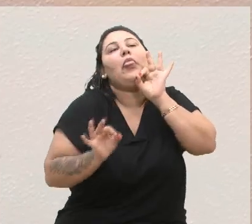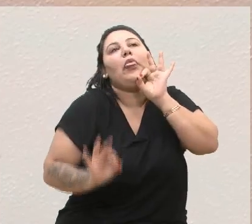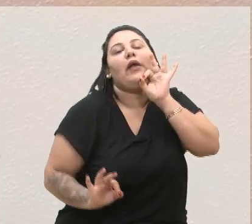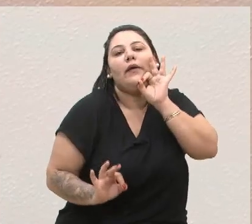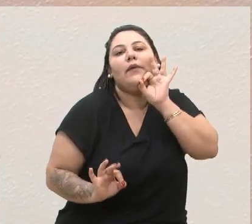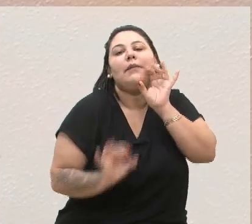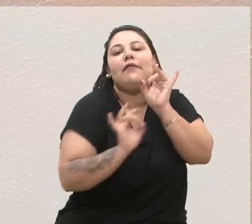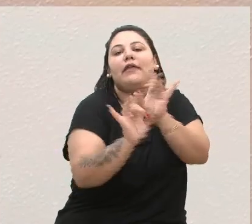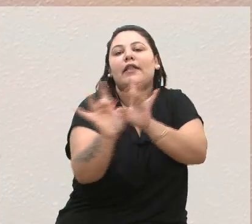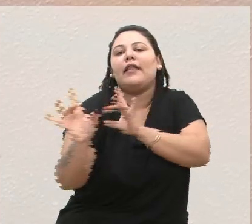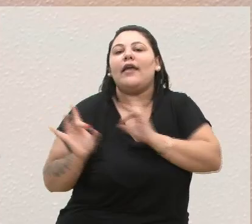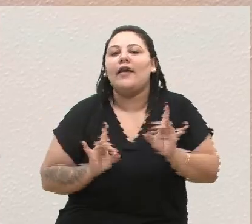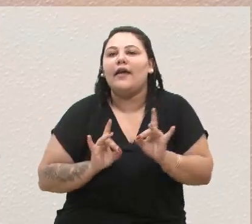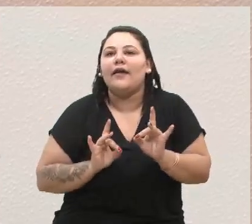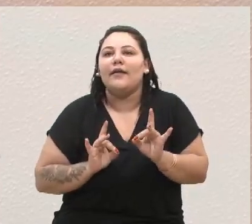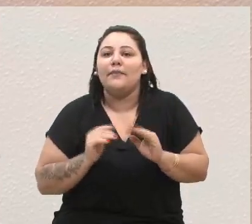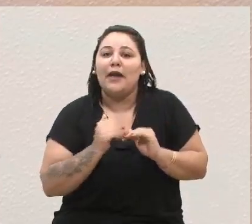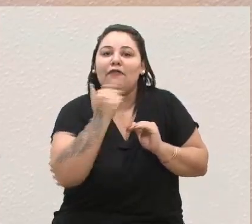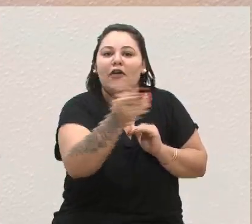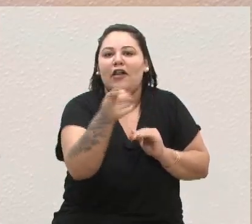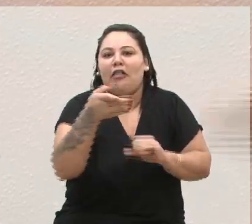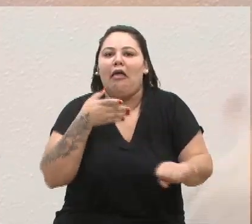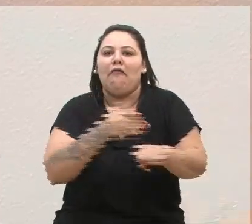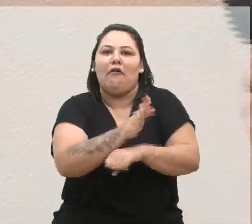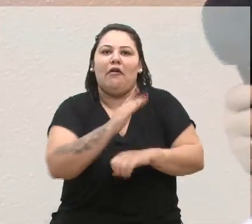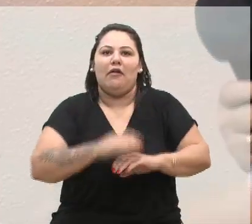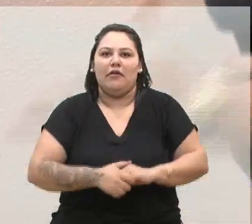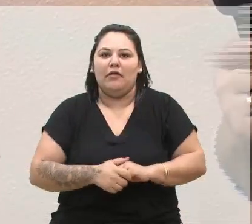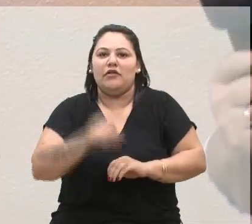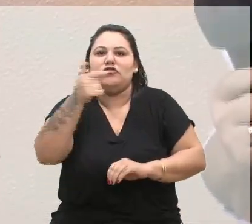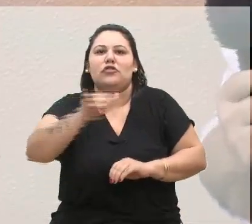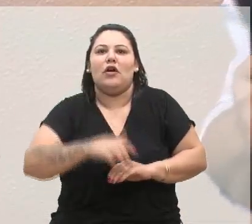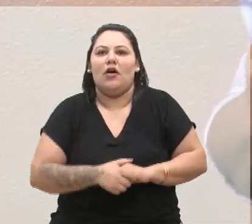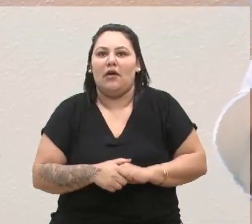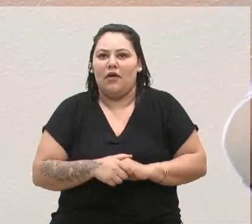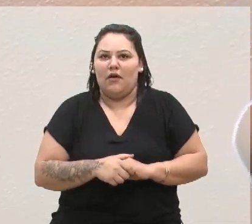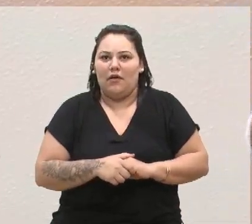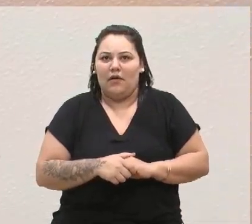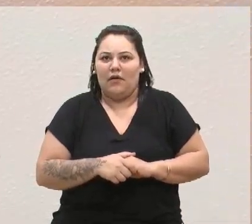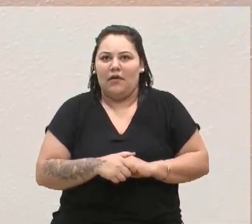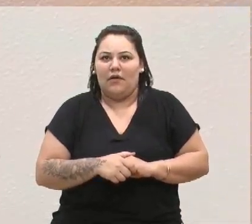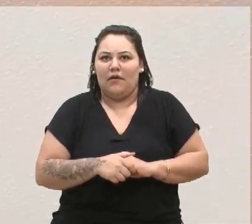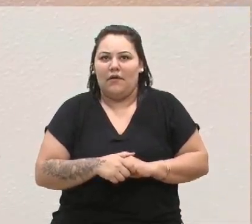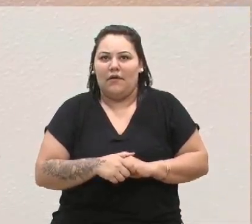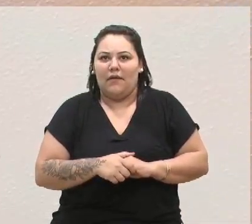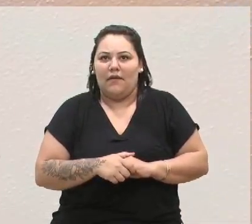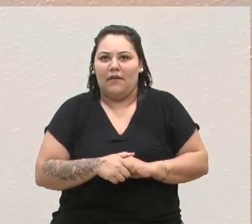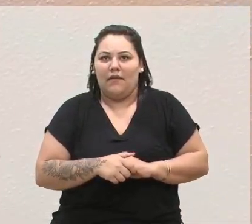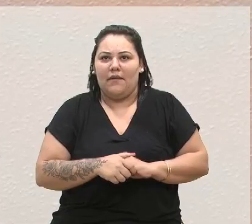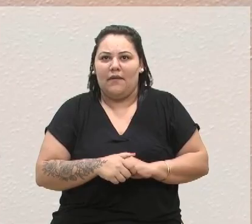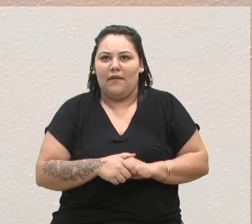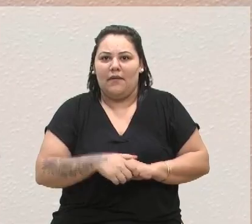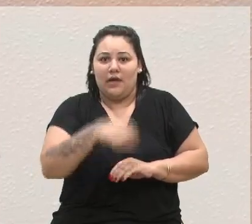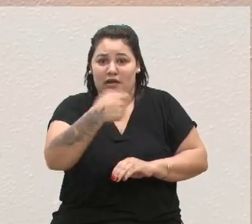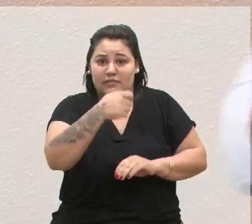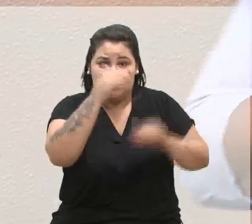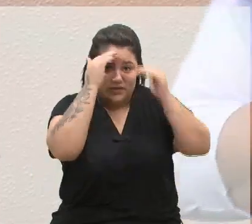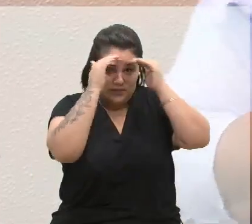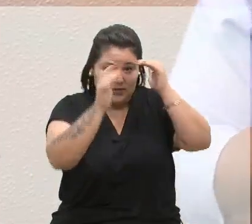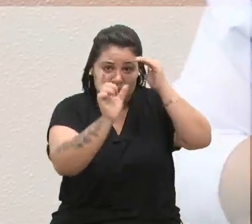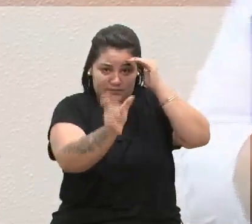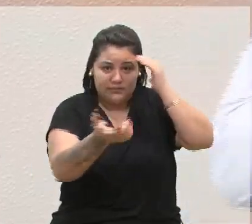ali para fora que vocês são favoráveis. Nossa, mais uma vez eu respeitei. Por favor, senhora presidente, ela tem que me respeitar quando eu estou com a